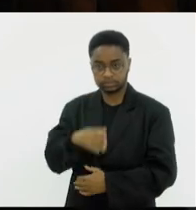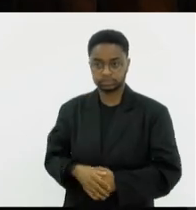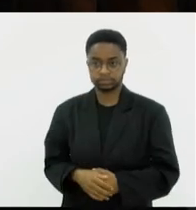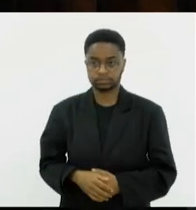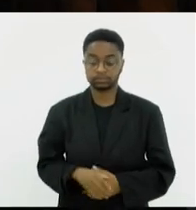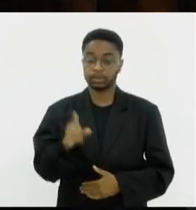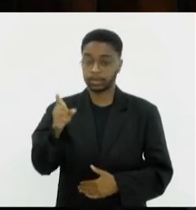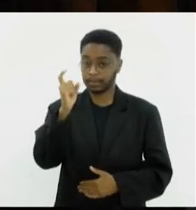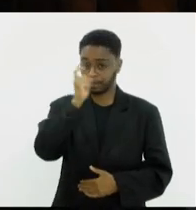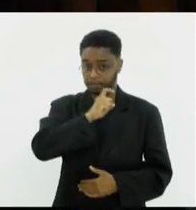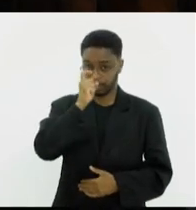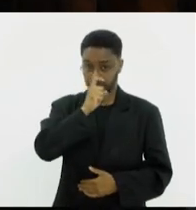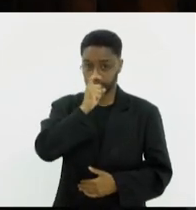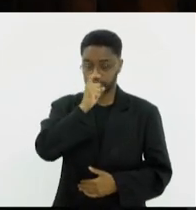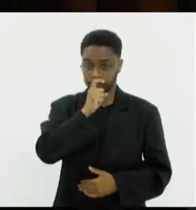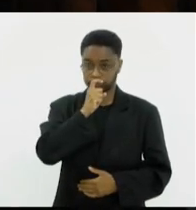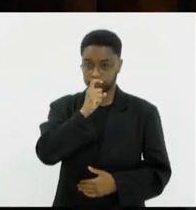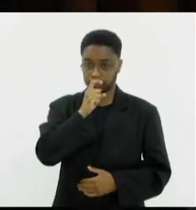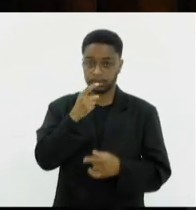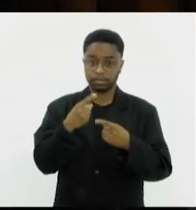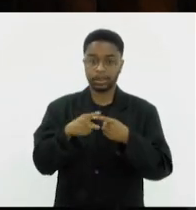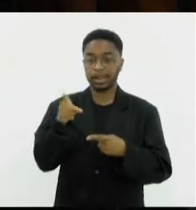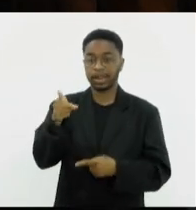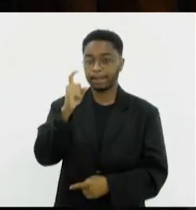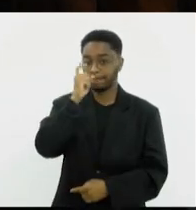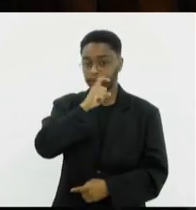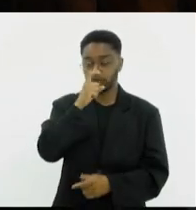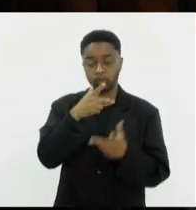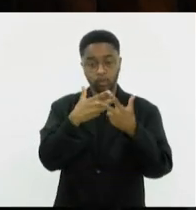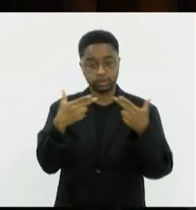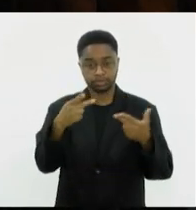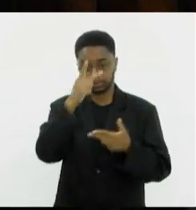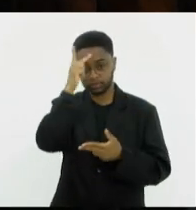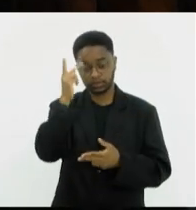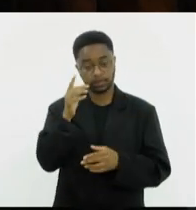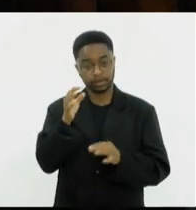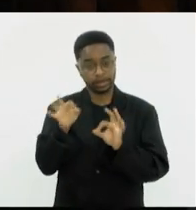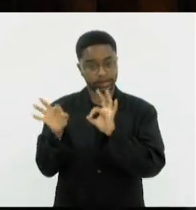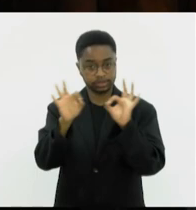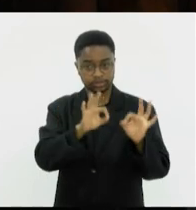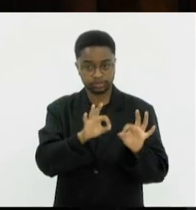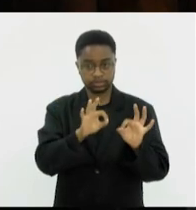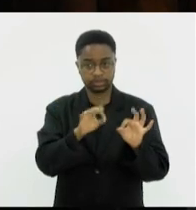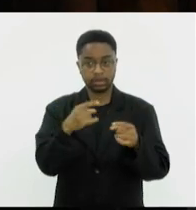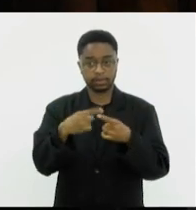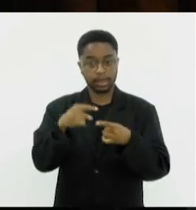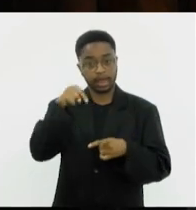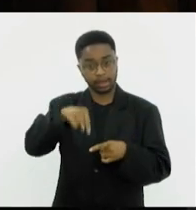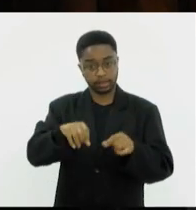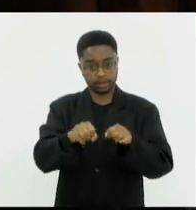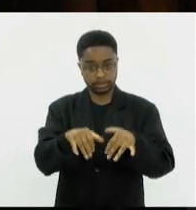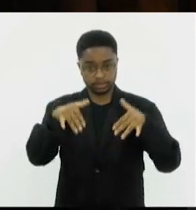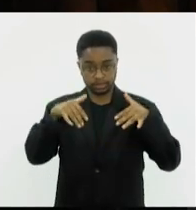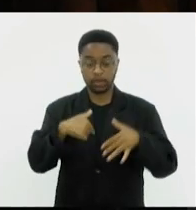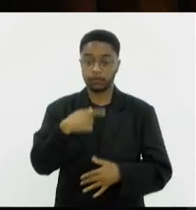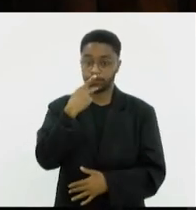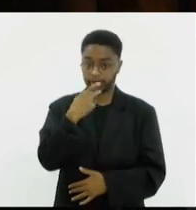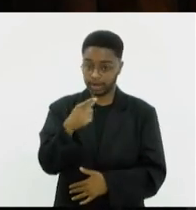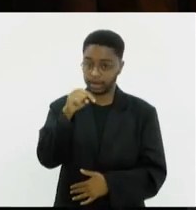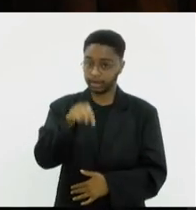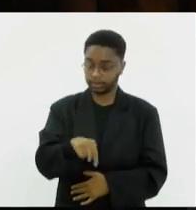mente tanto que ele mente em fatos que está todo mundo vendo. Eu estava no plenário da Assembleia, falei no plenário da